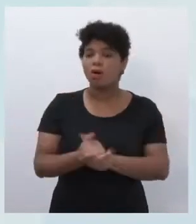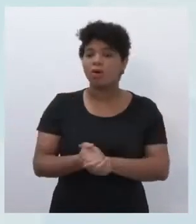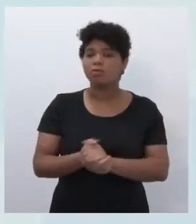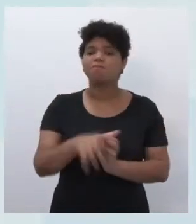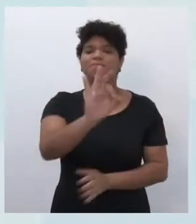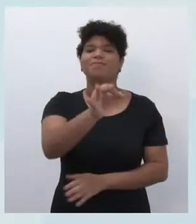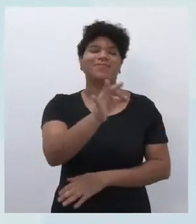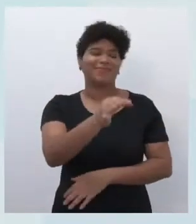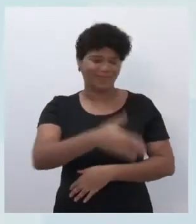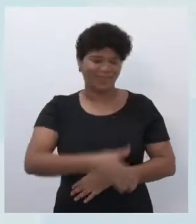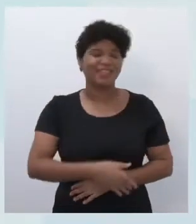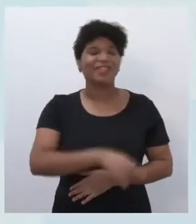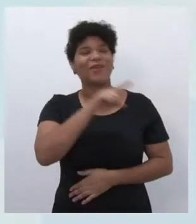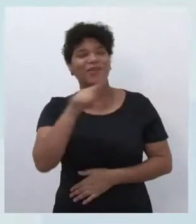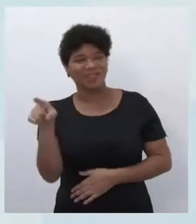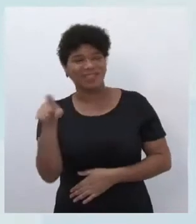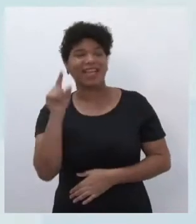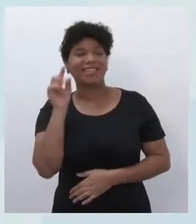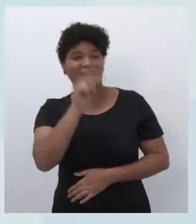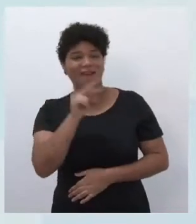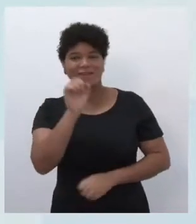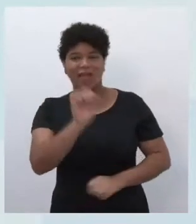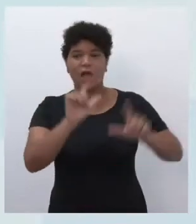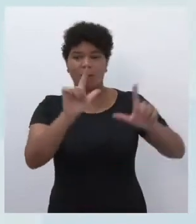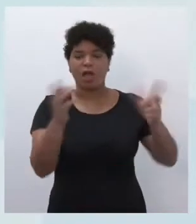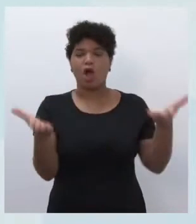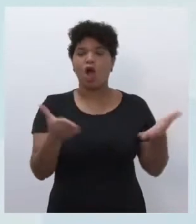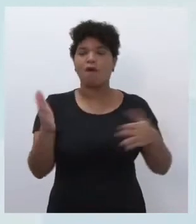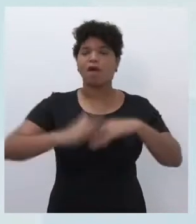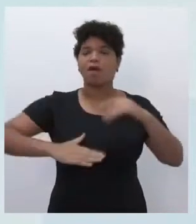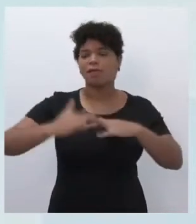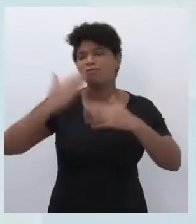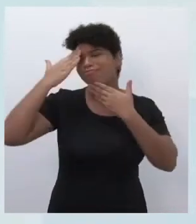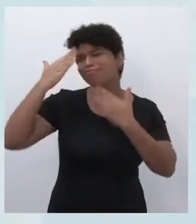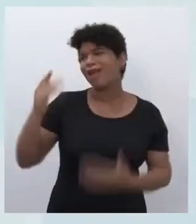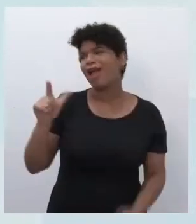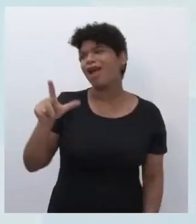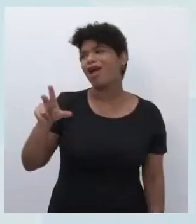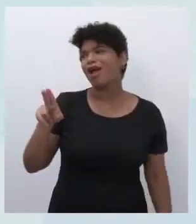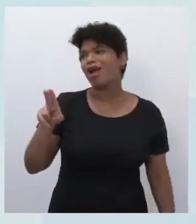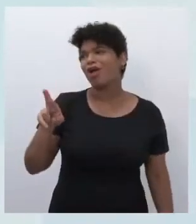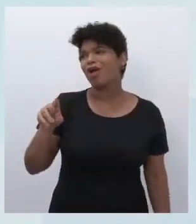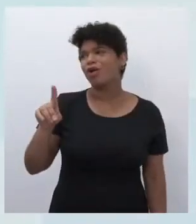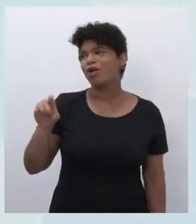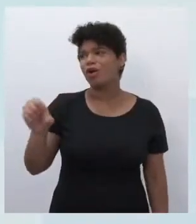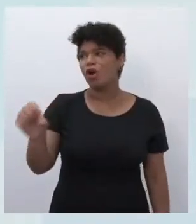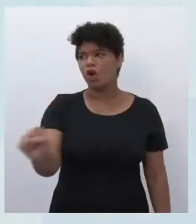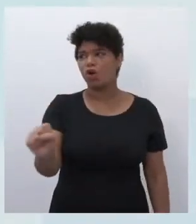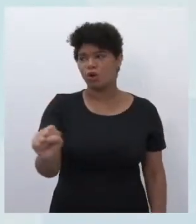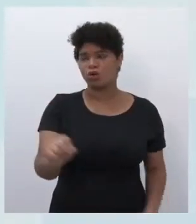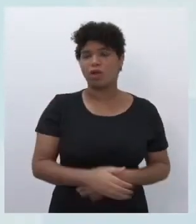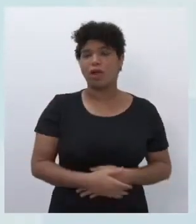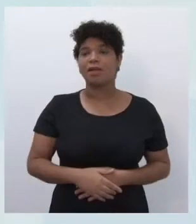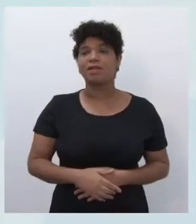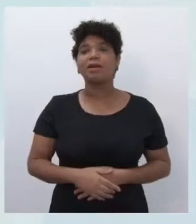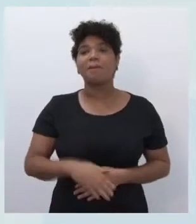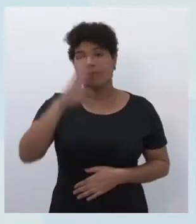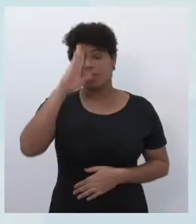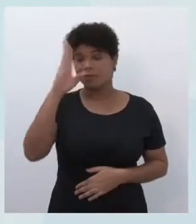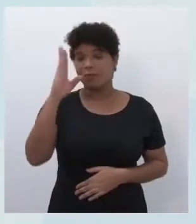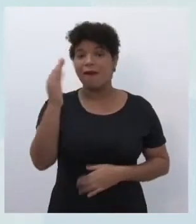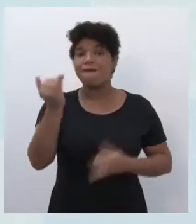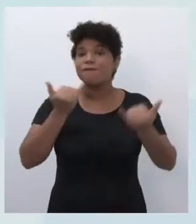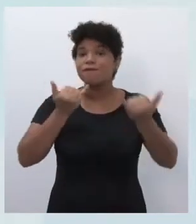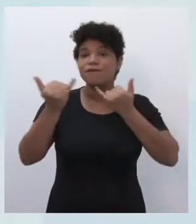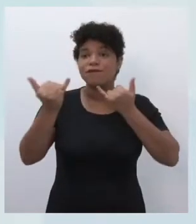Isso. Enquanto vocês estão observando, vou falar habilidades. Obrigado, Lourdes. Então, a habilidade é inferir informações